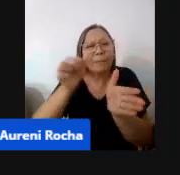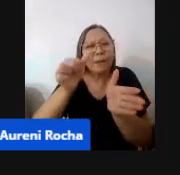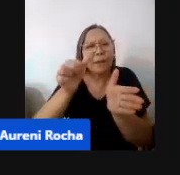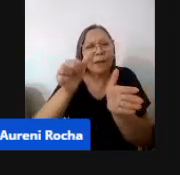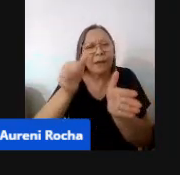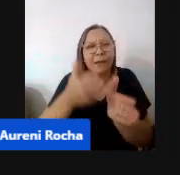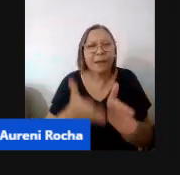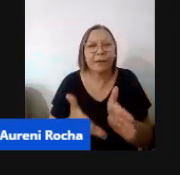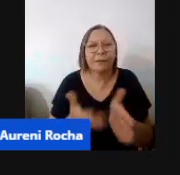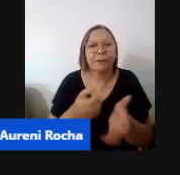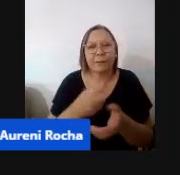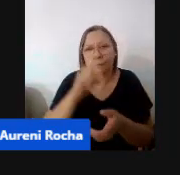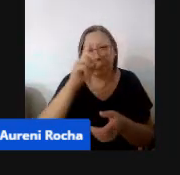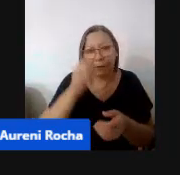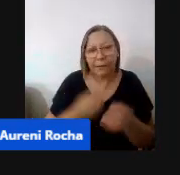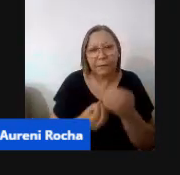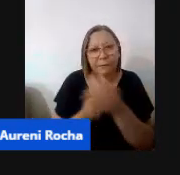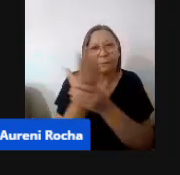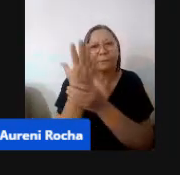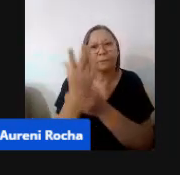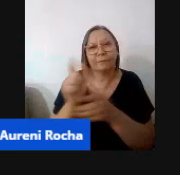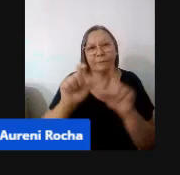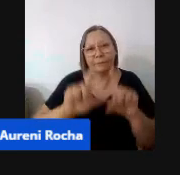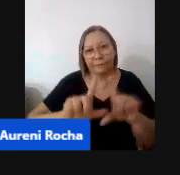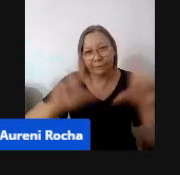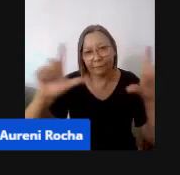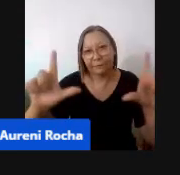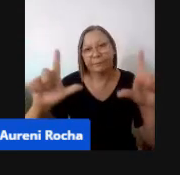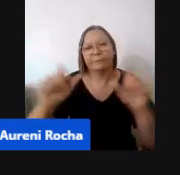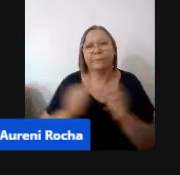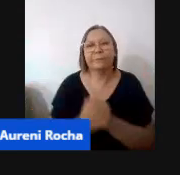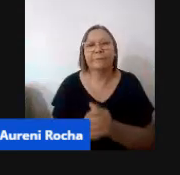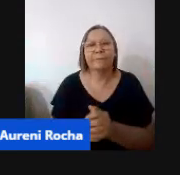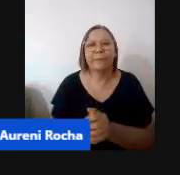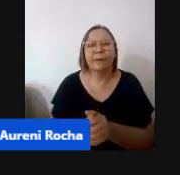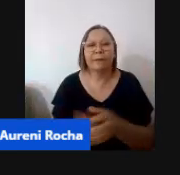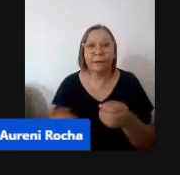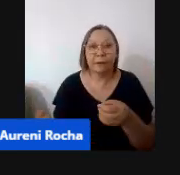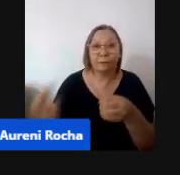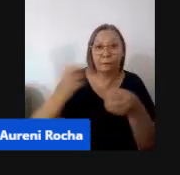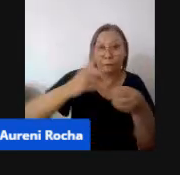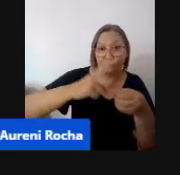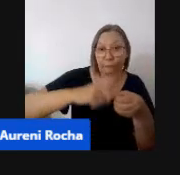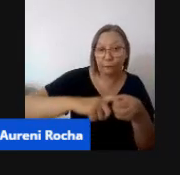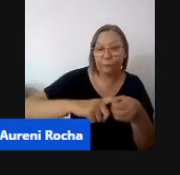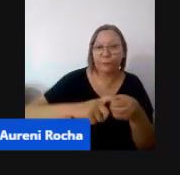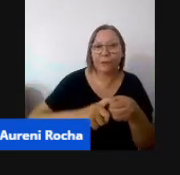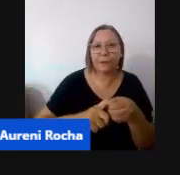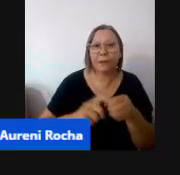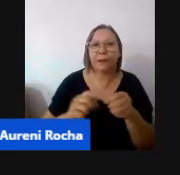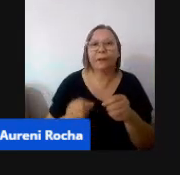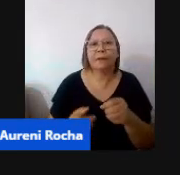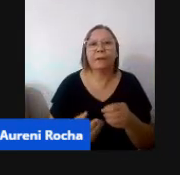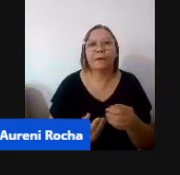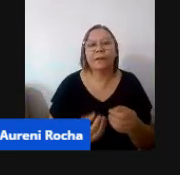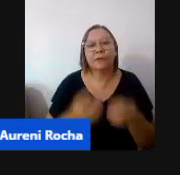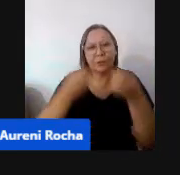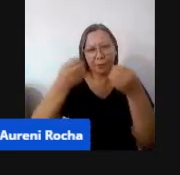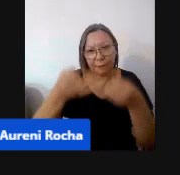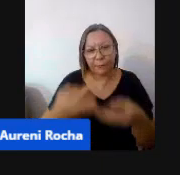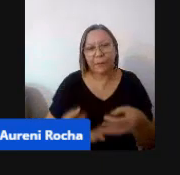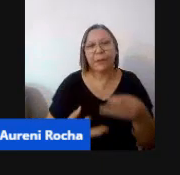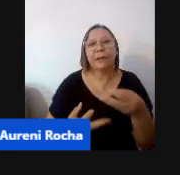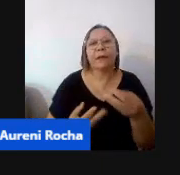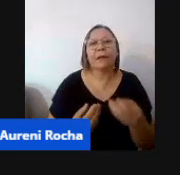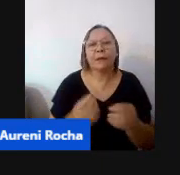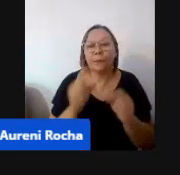um design, tá bom? Mas eu quero voltar lá para a minha apresentação, que eu já falei um pouquinho do que eu queria, e é